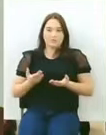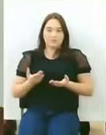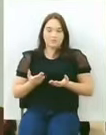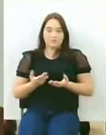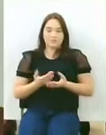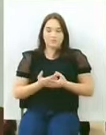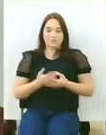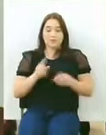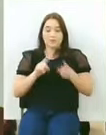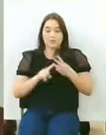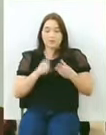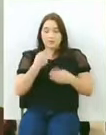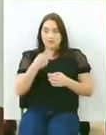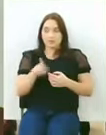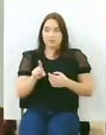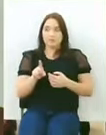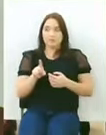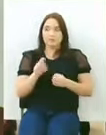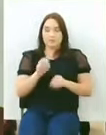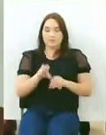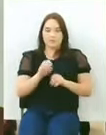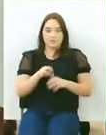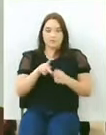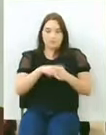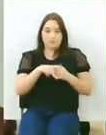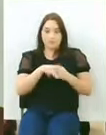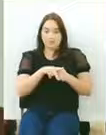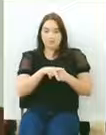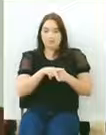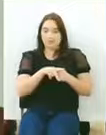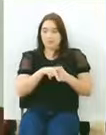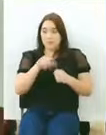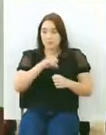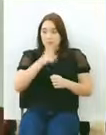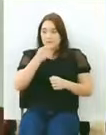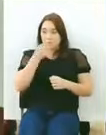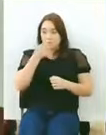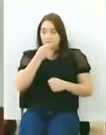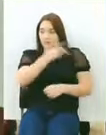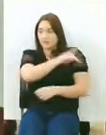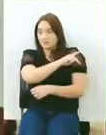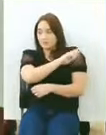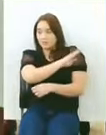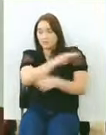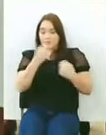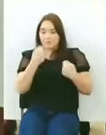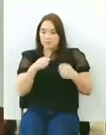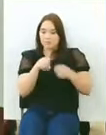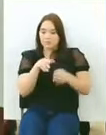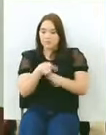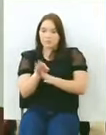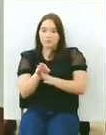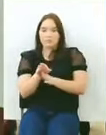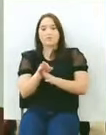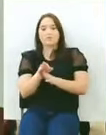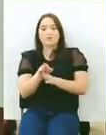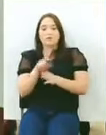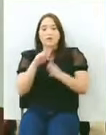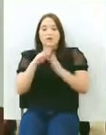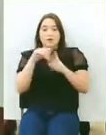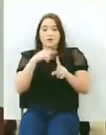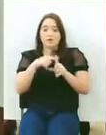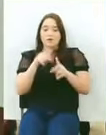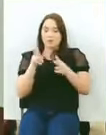servir. Terceiro e último ensinamento de Pedro aqui no texto é que os presbíteros devem pastorear a igreja